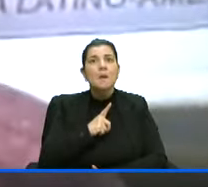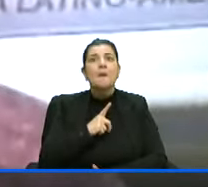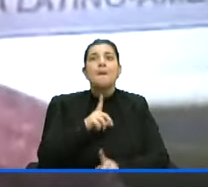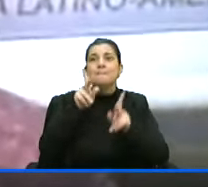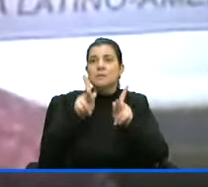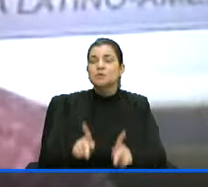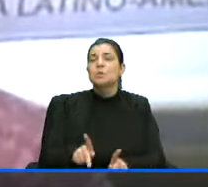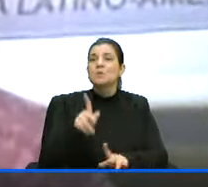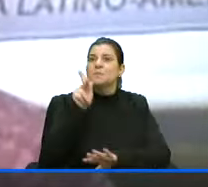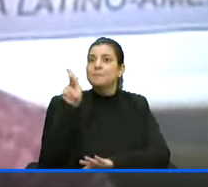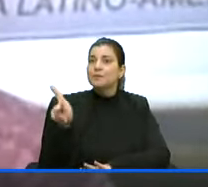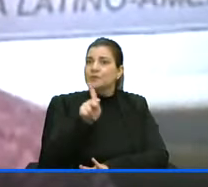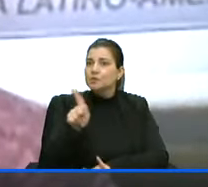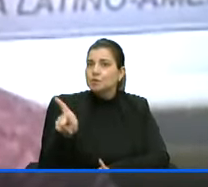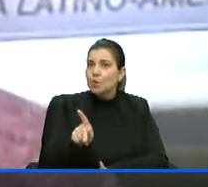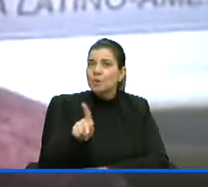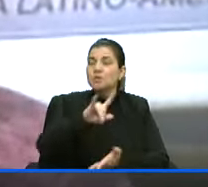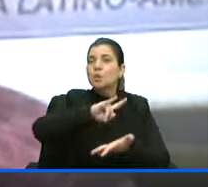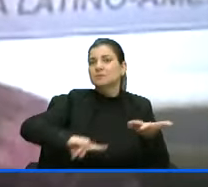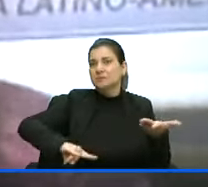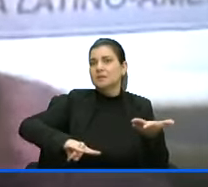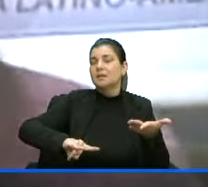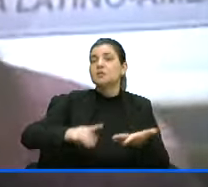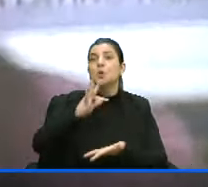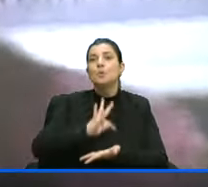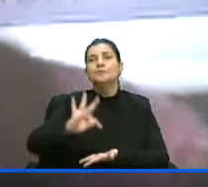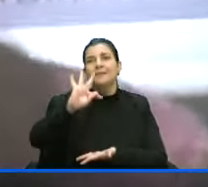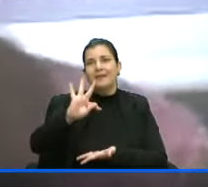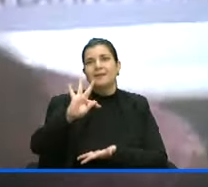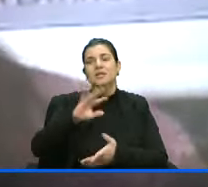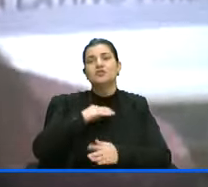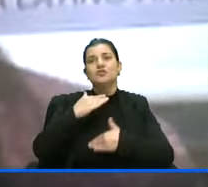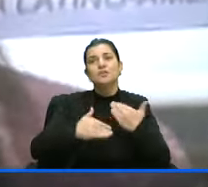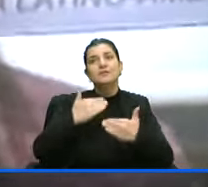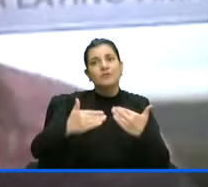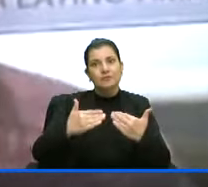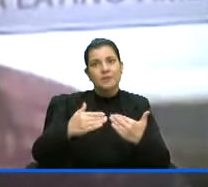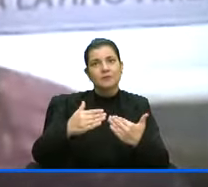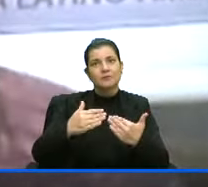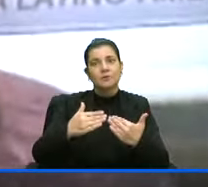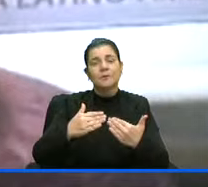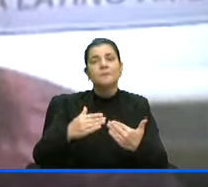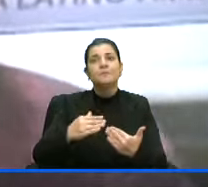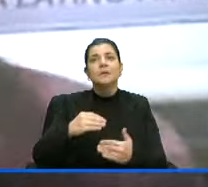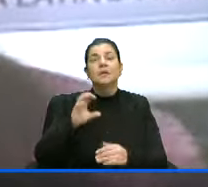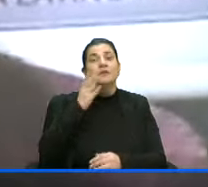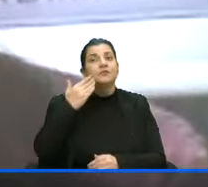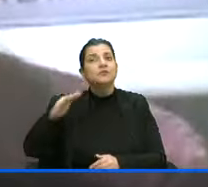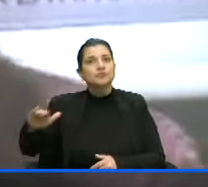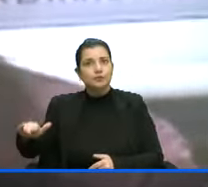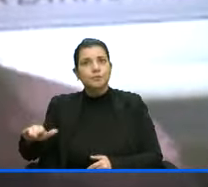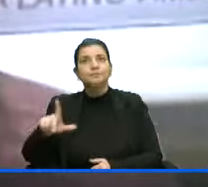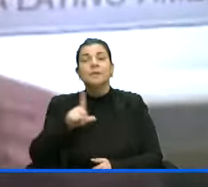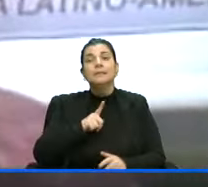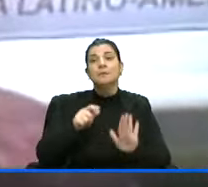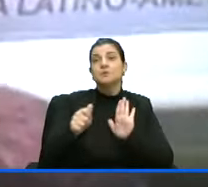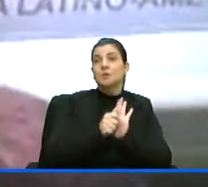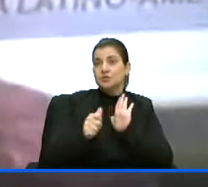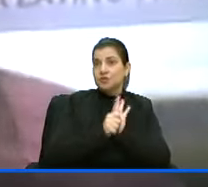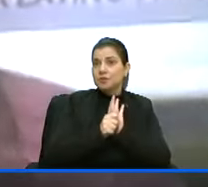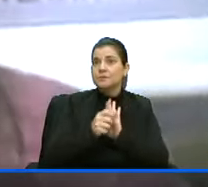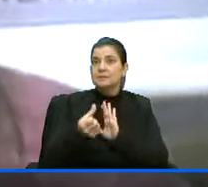como técnica de desenvolvimento infantil. Nós temos já em 96, veja, 2021, né, um artigo 62